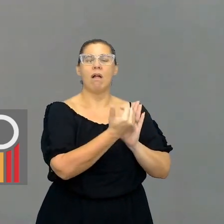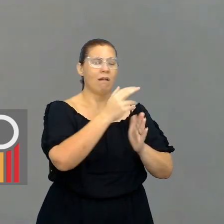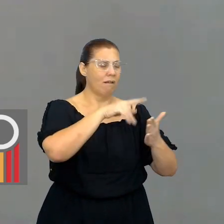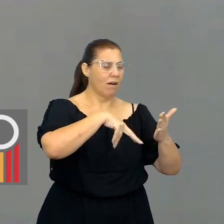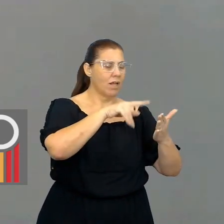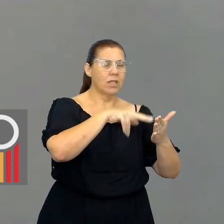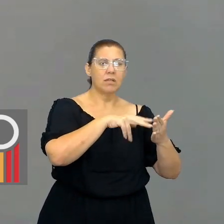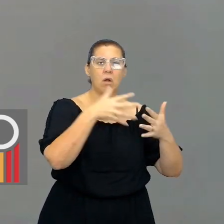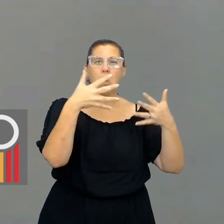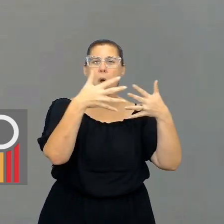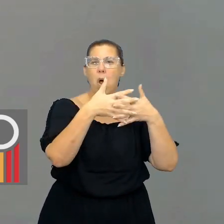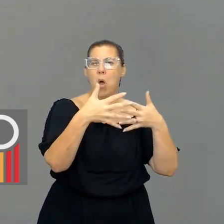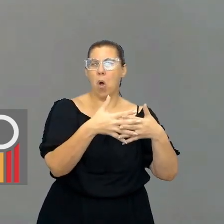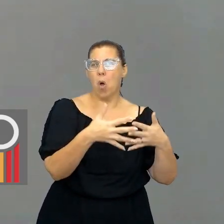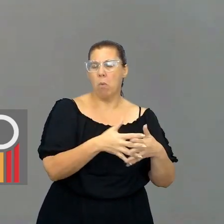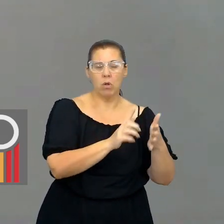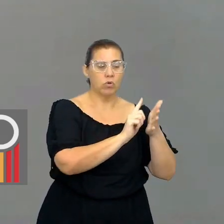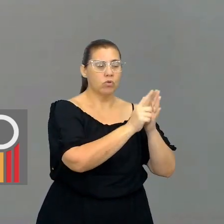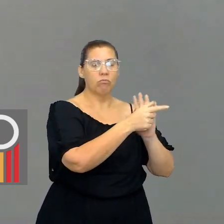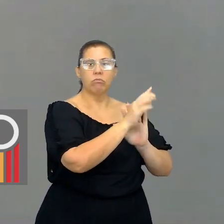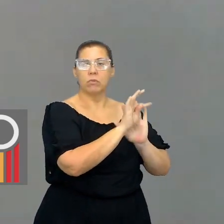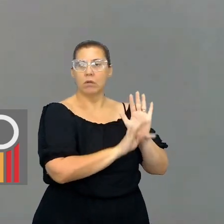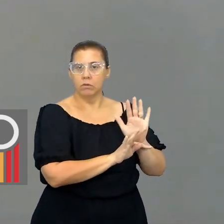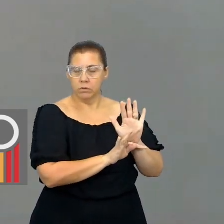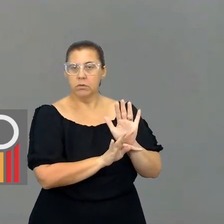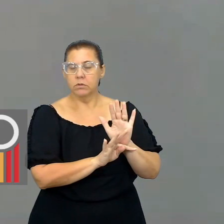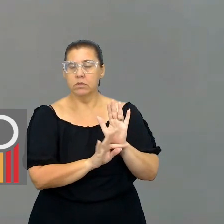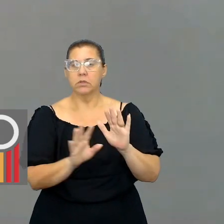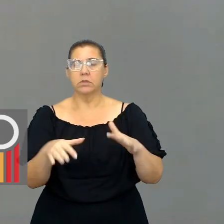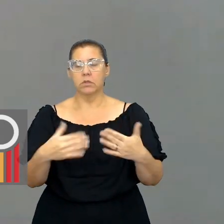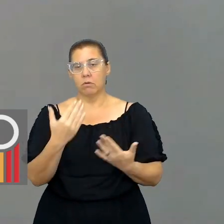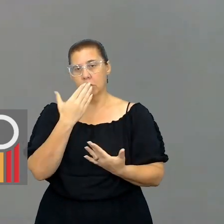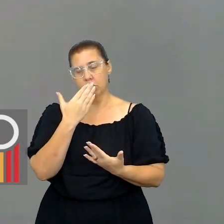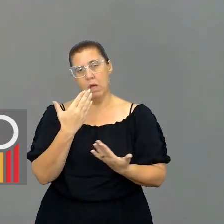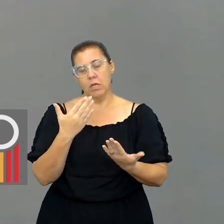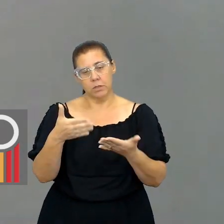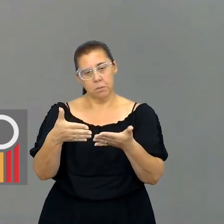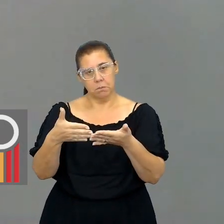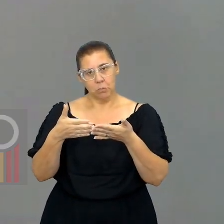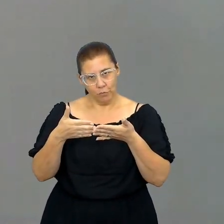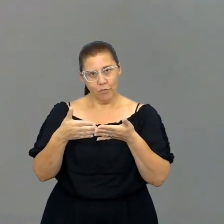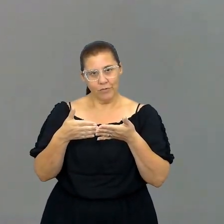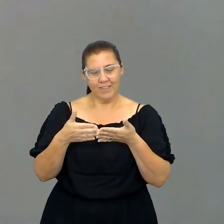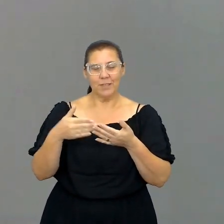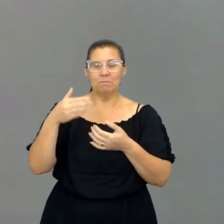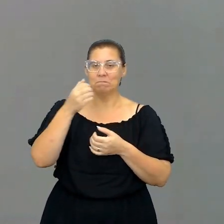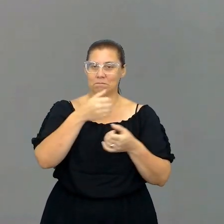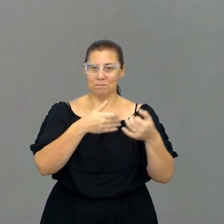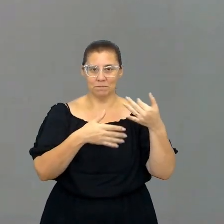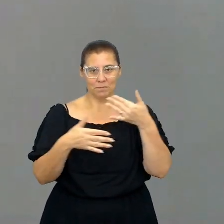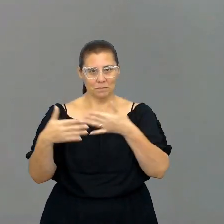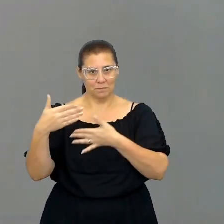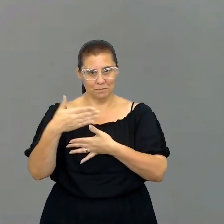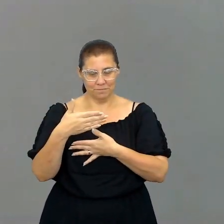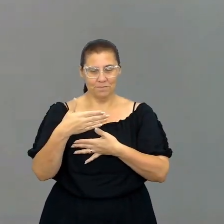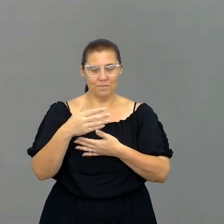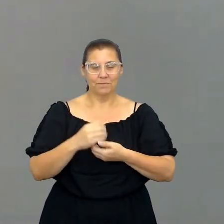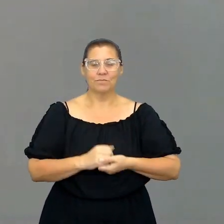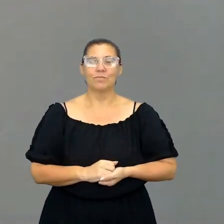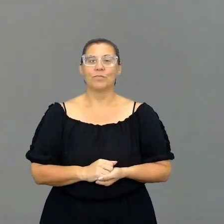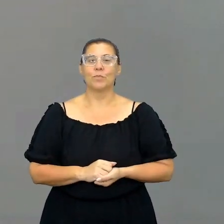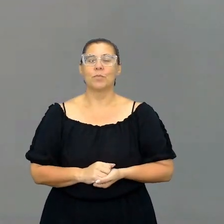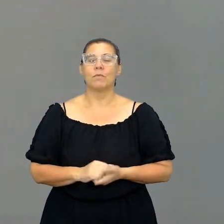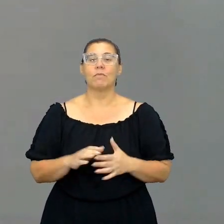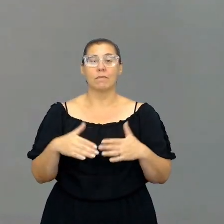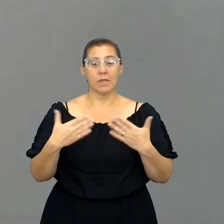na complexidade desses gêneros textuais. Então, eu peço licença aqui para compartilhar o nosso material,